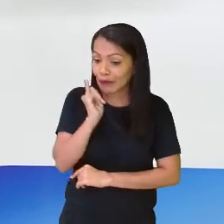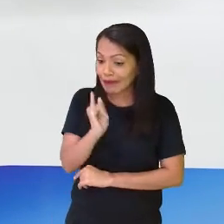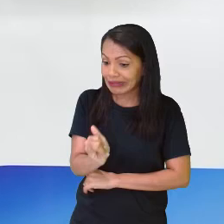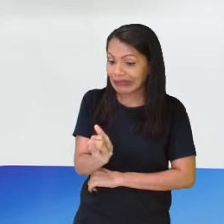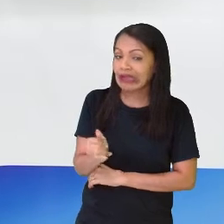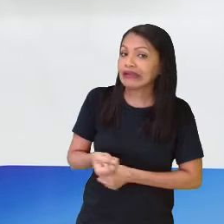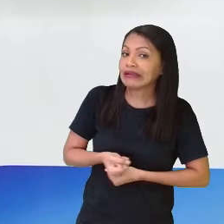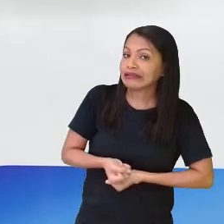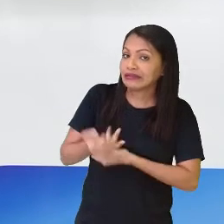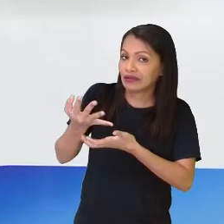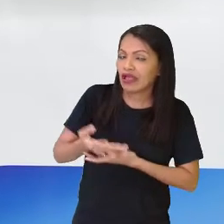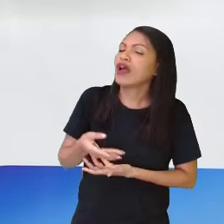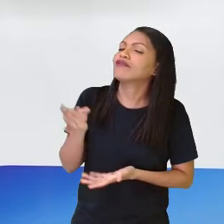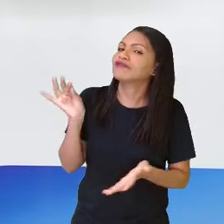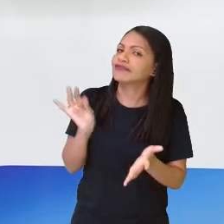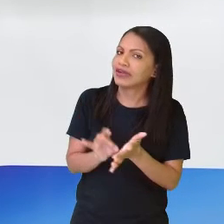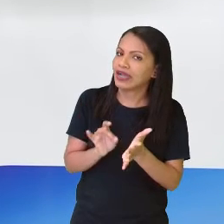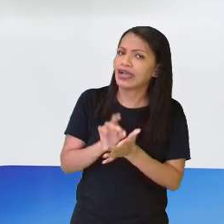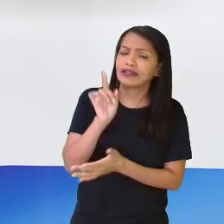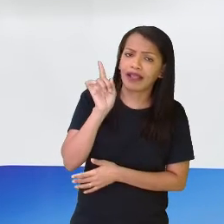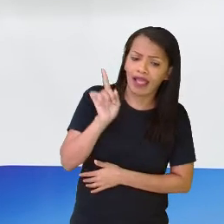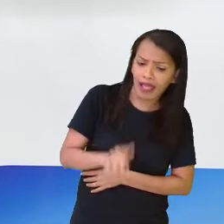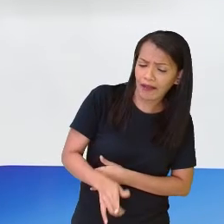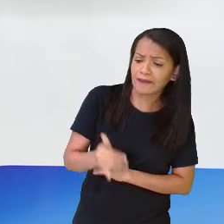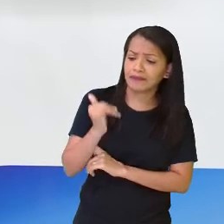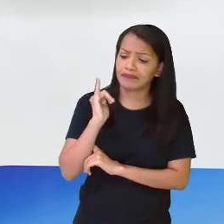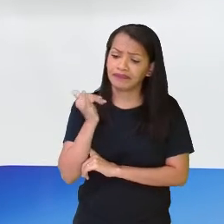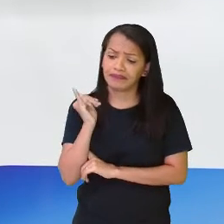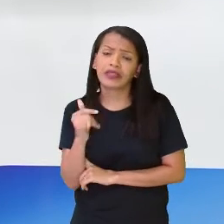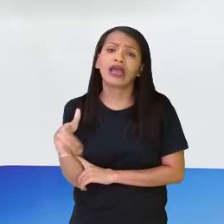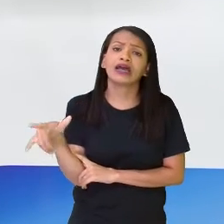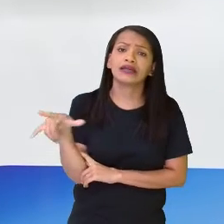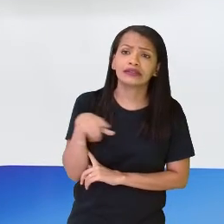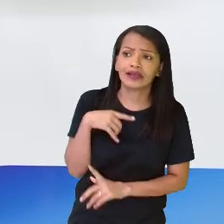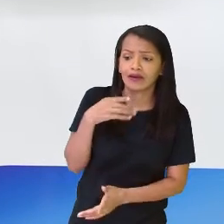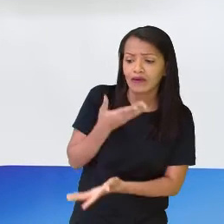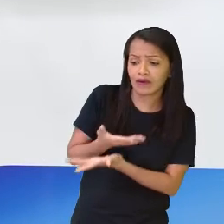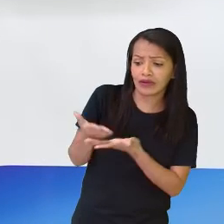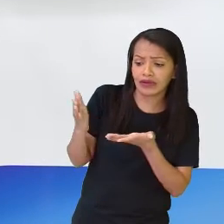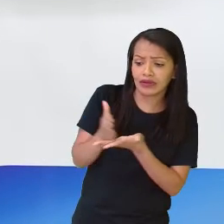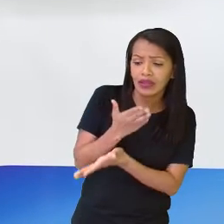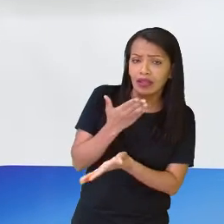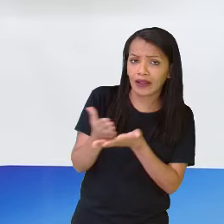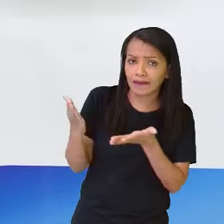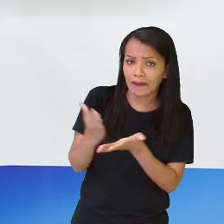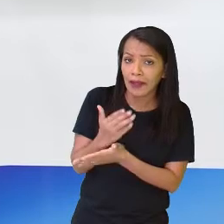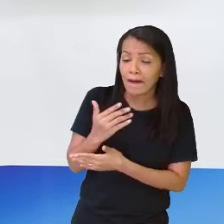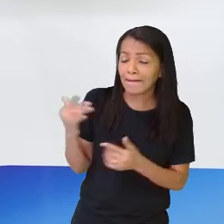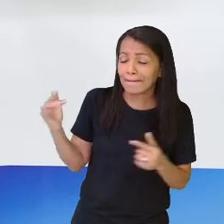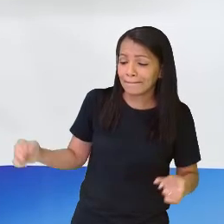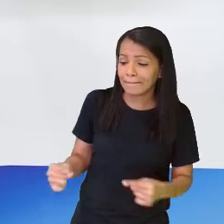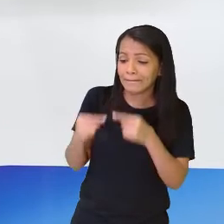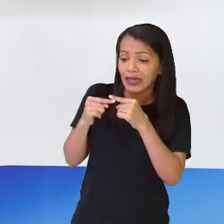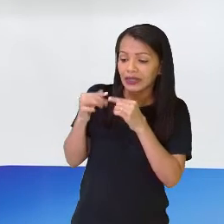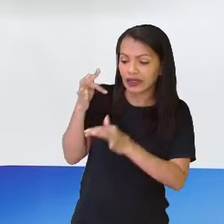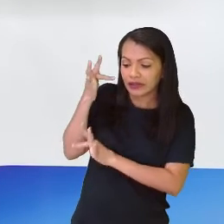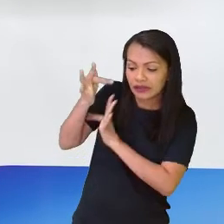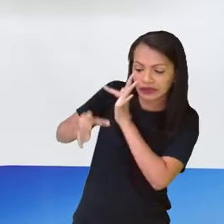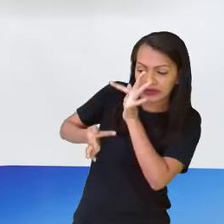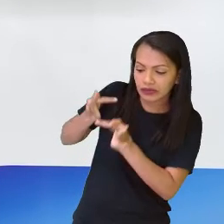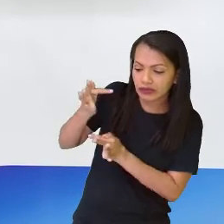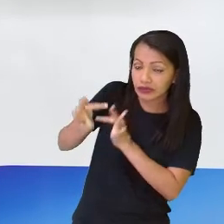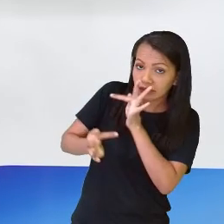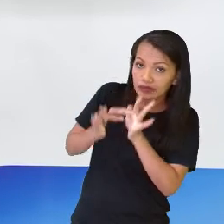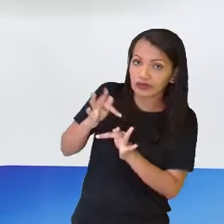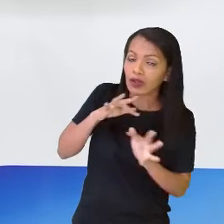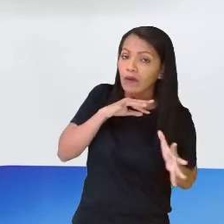estamos meio caminho andado. E realmente o conto tem algumas particularidades, né, parecidas com a fábula. Geralmente, em alguns contos,